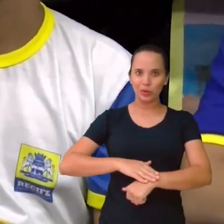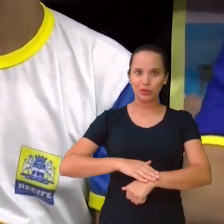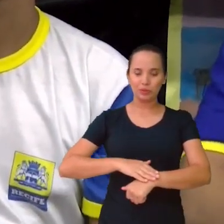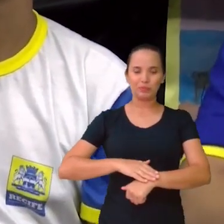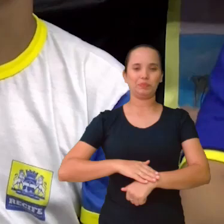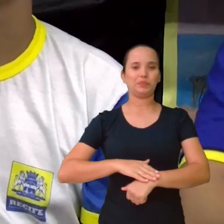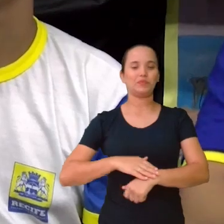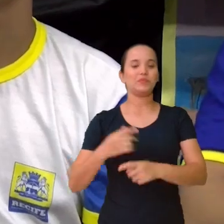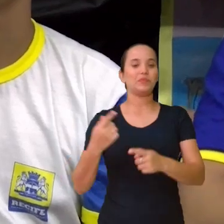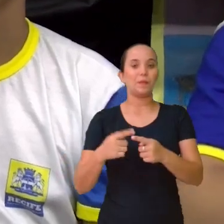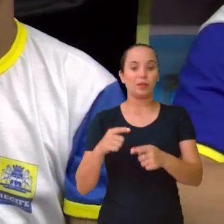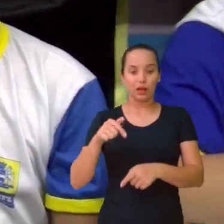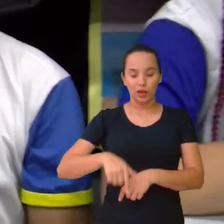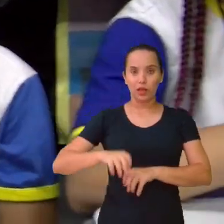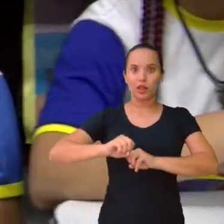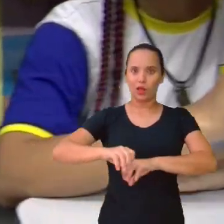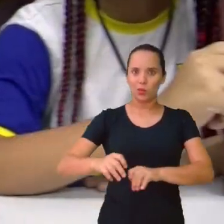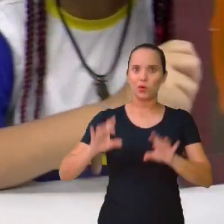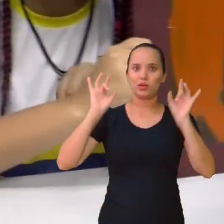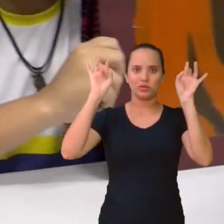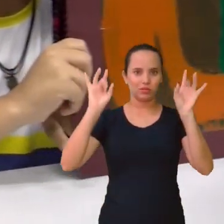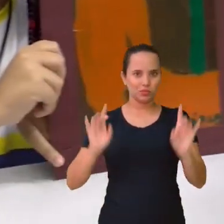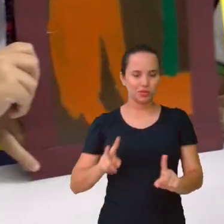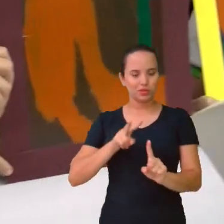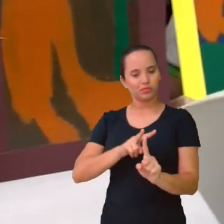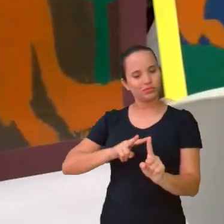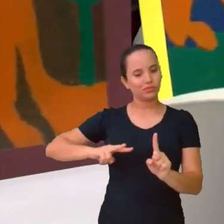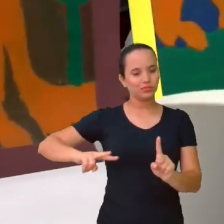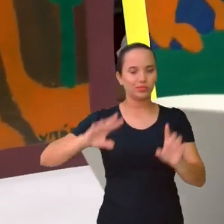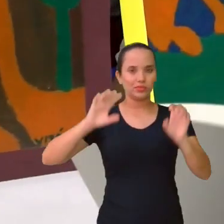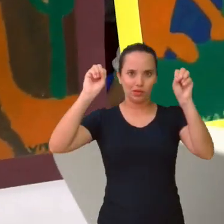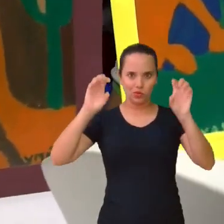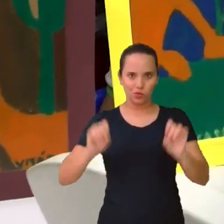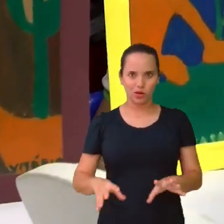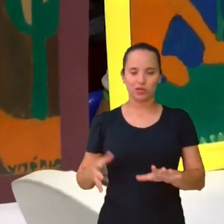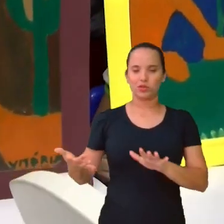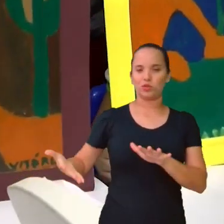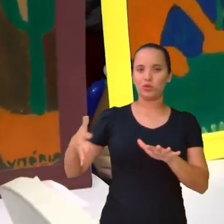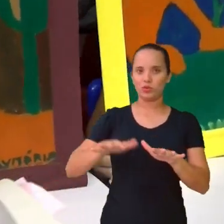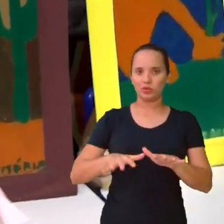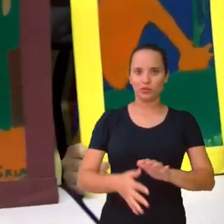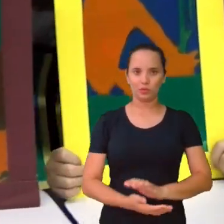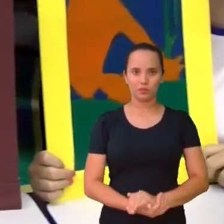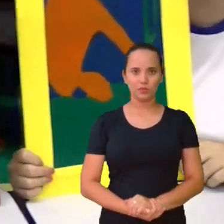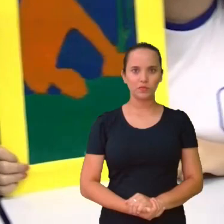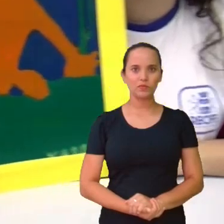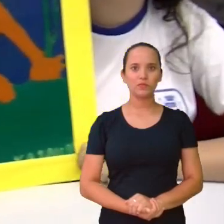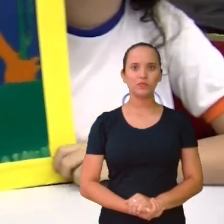educação especial, na perspectiva da educação inclusiva.